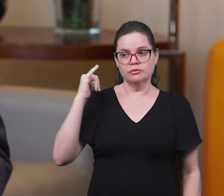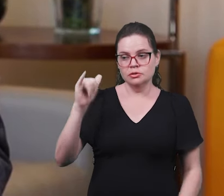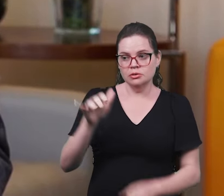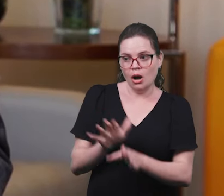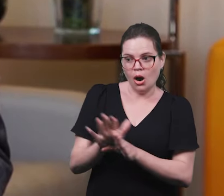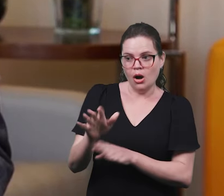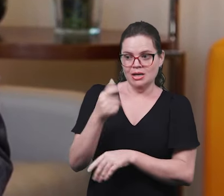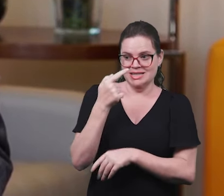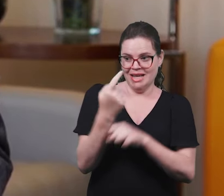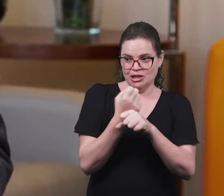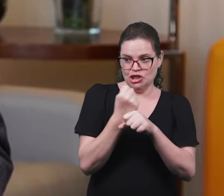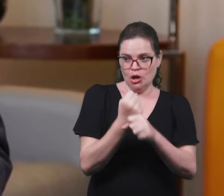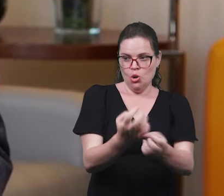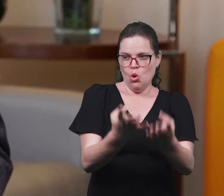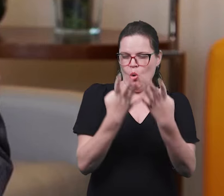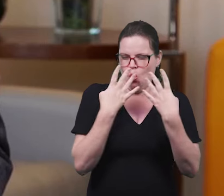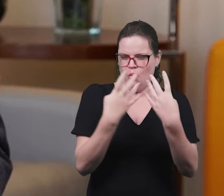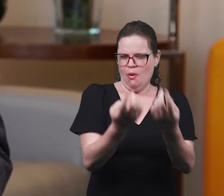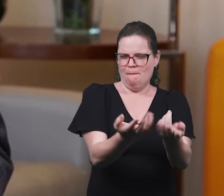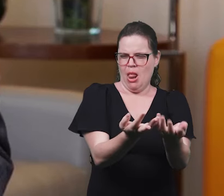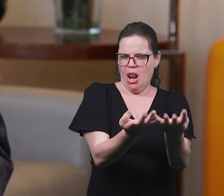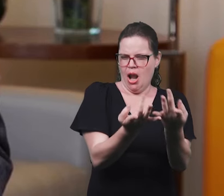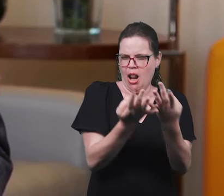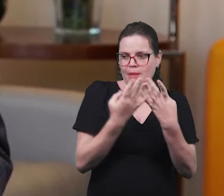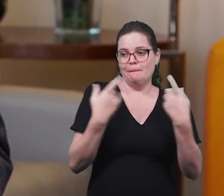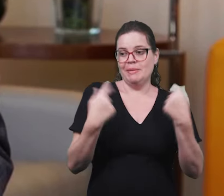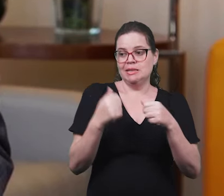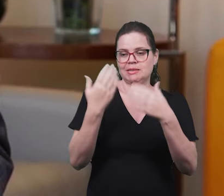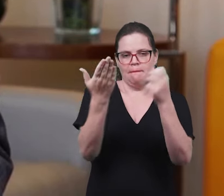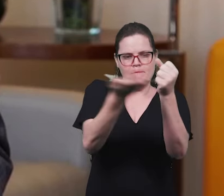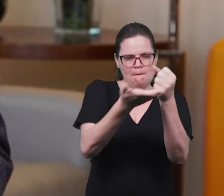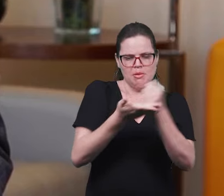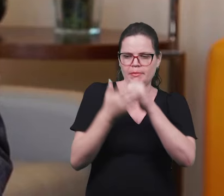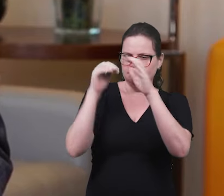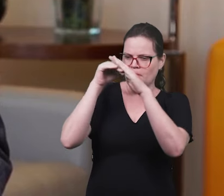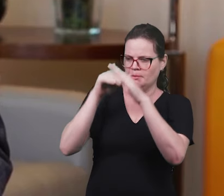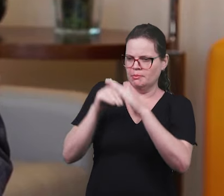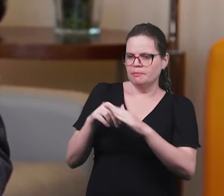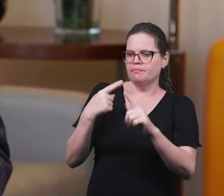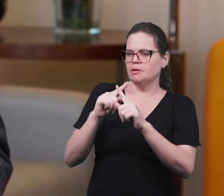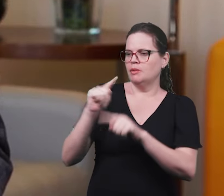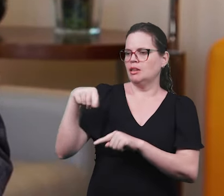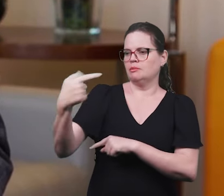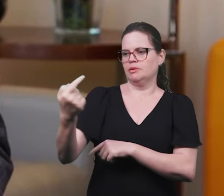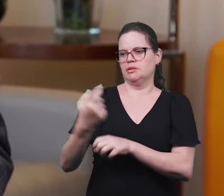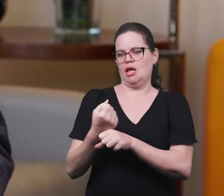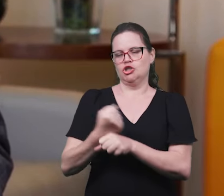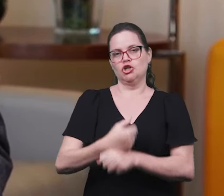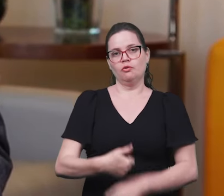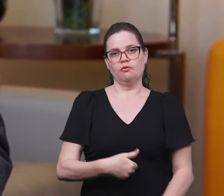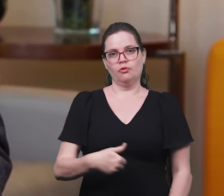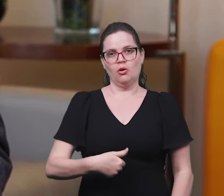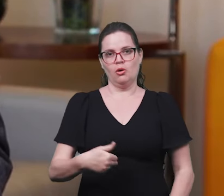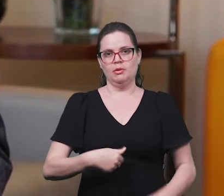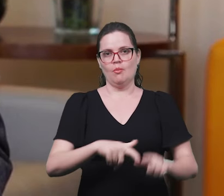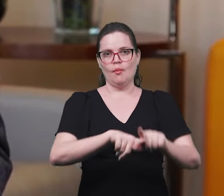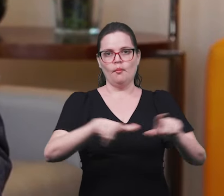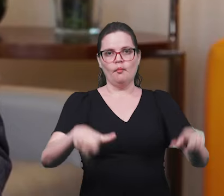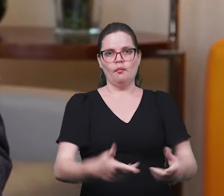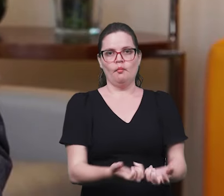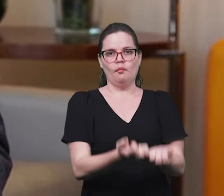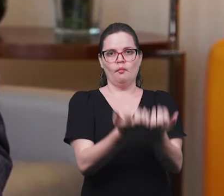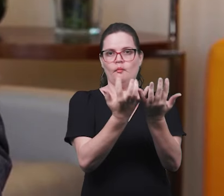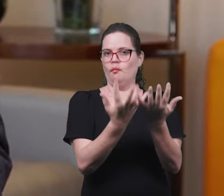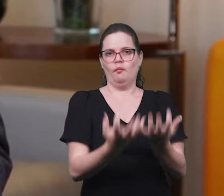preciso que nesses anos nós venhamos ajuntar o trigo, porque virão 7 anos de fome. Então, os 7 anos